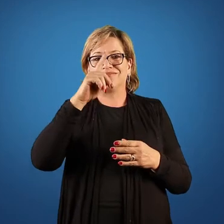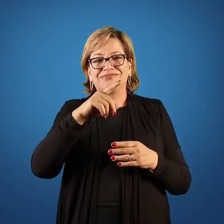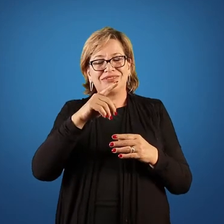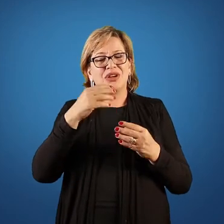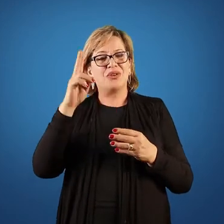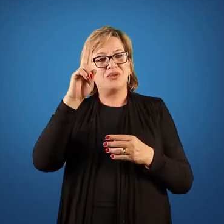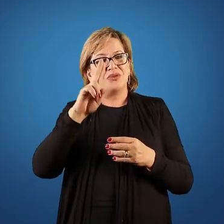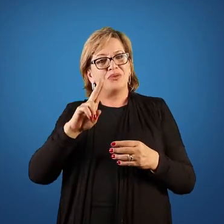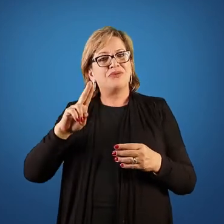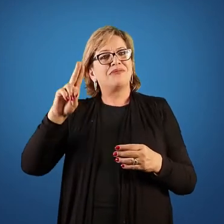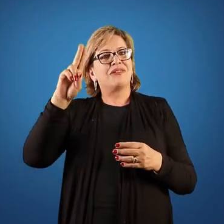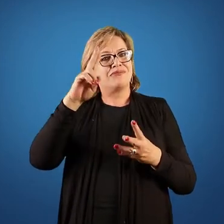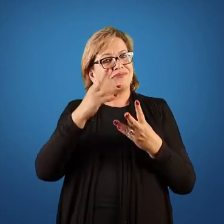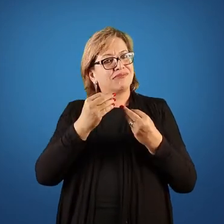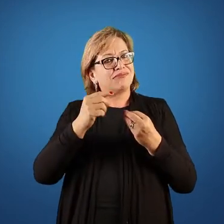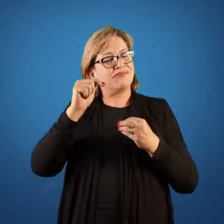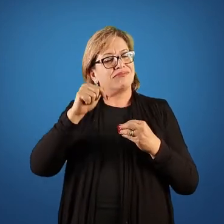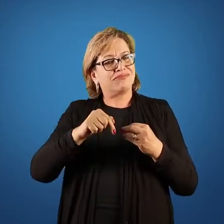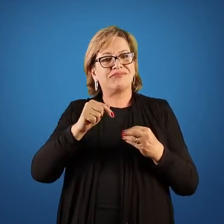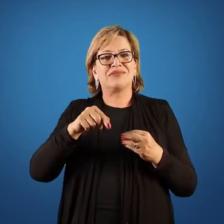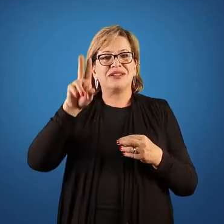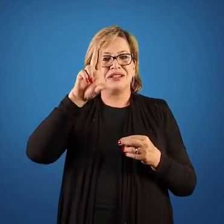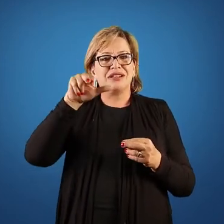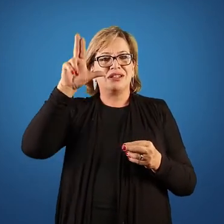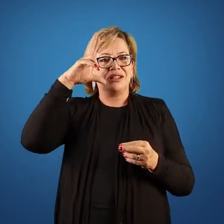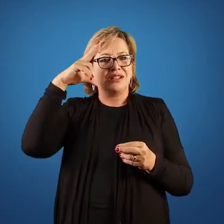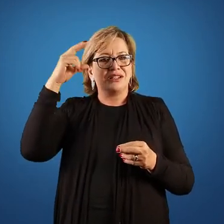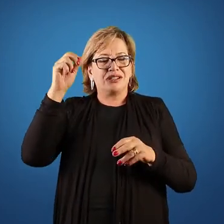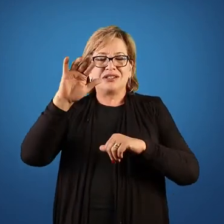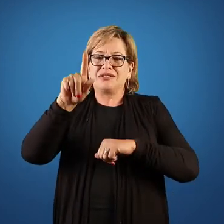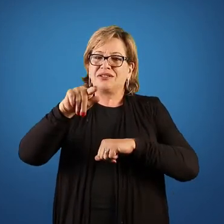sido bastante útil nas aulas e tem funcionado